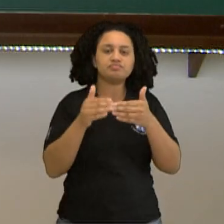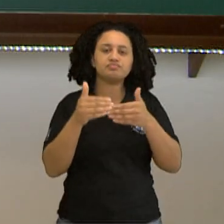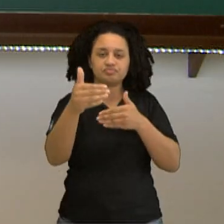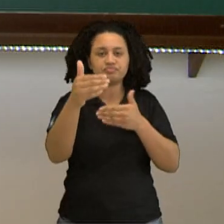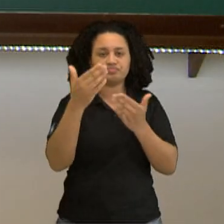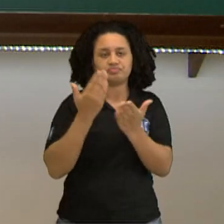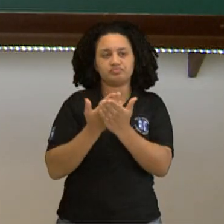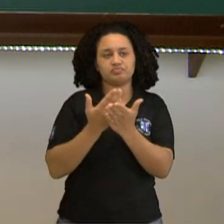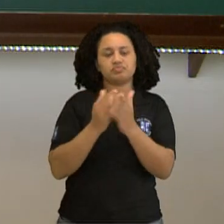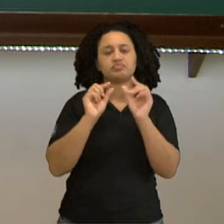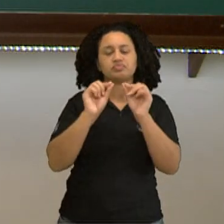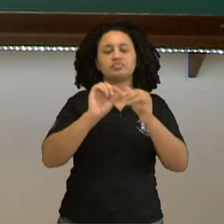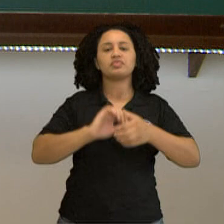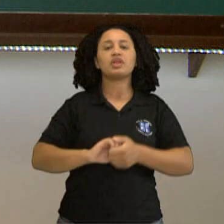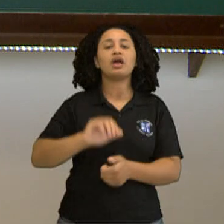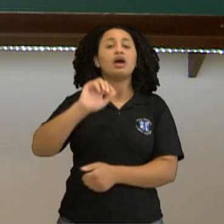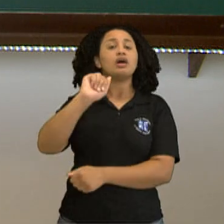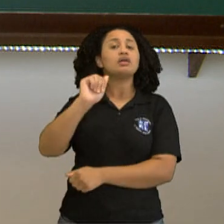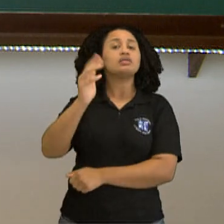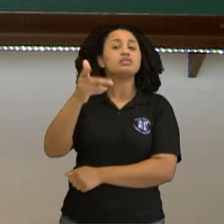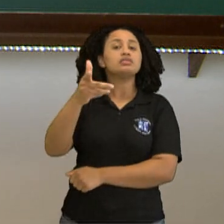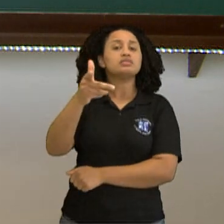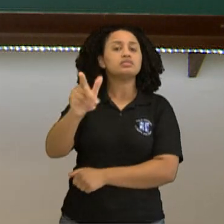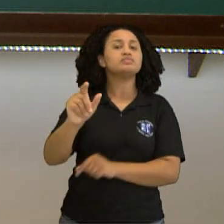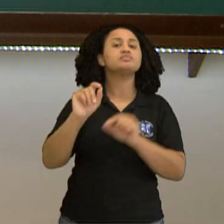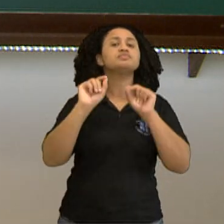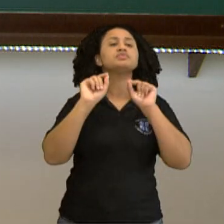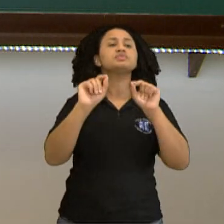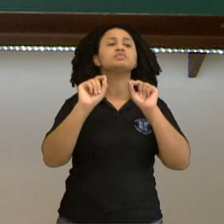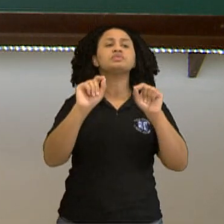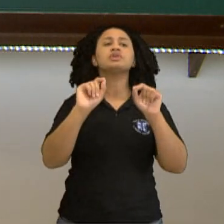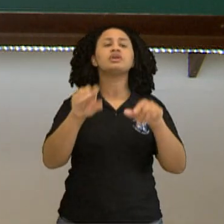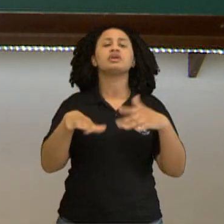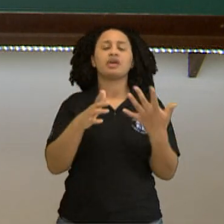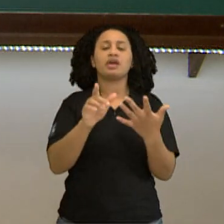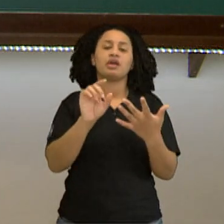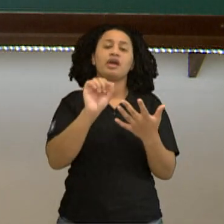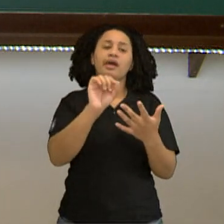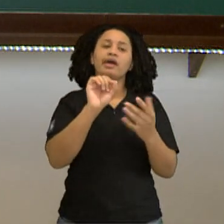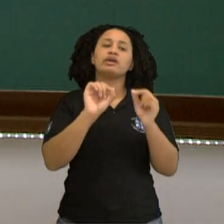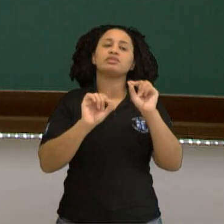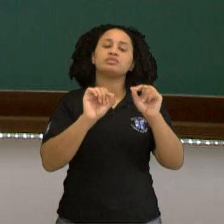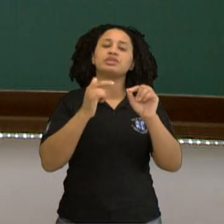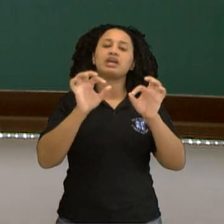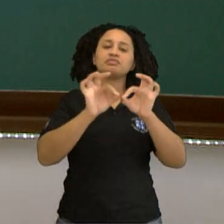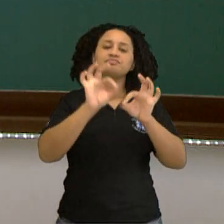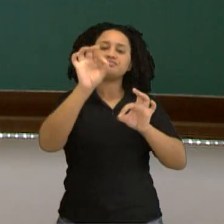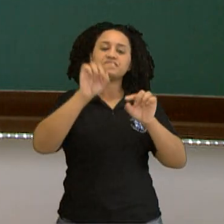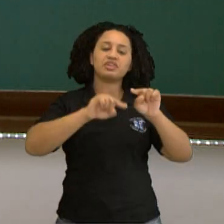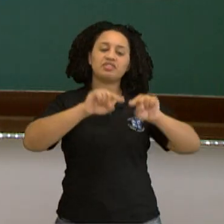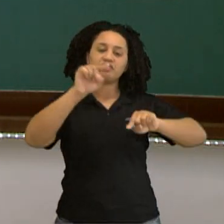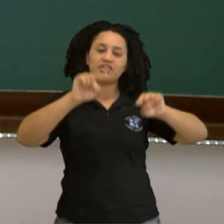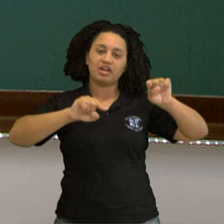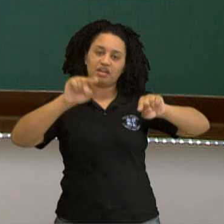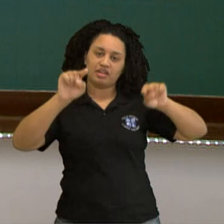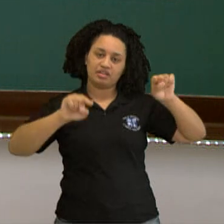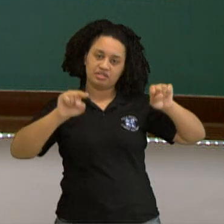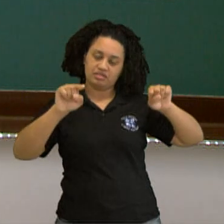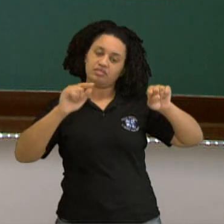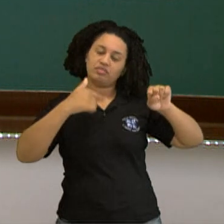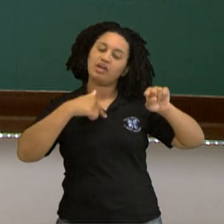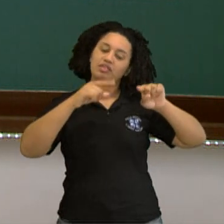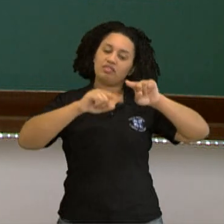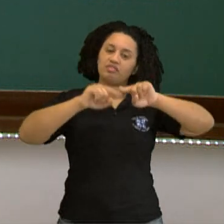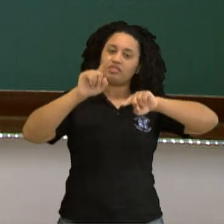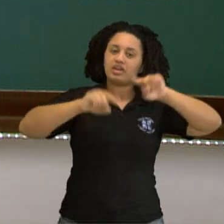estudos aqui. Vamos falar um pouquinho sobre aceleração. A aceleração, ela é a taxa de variação, e quando eu falo taxa de variação